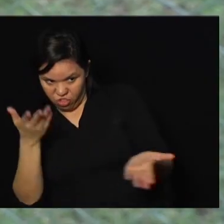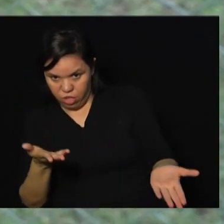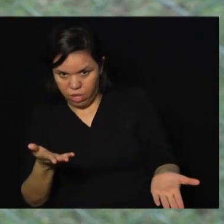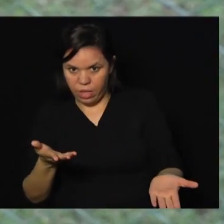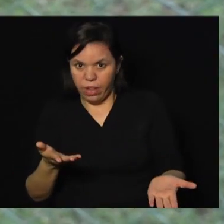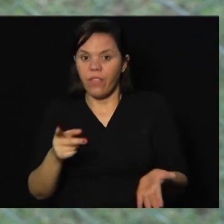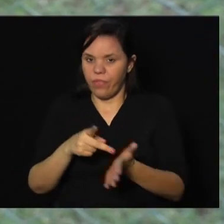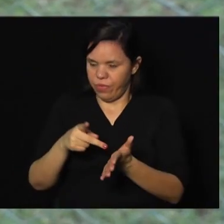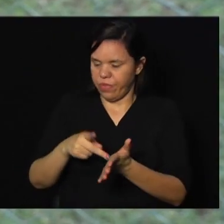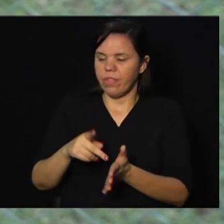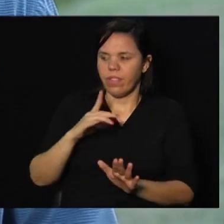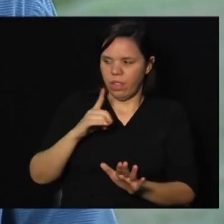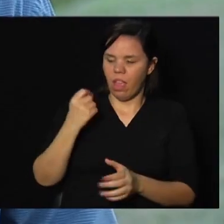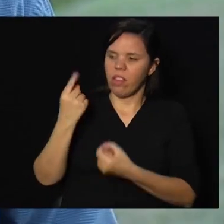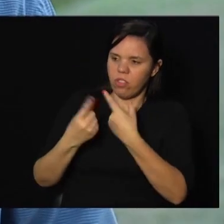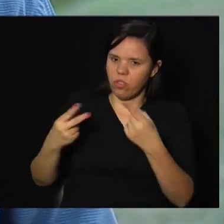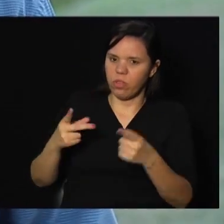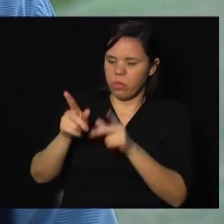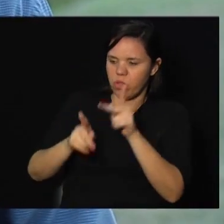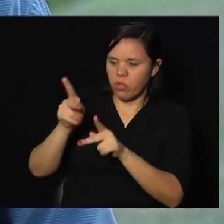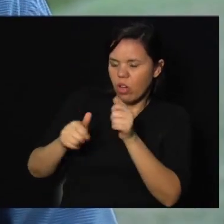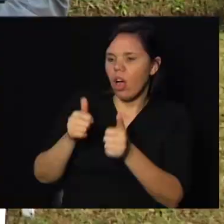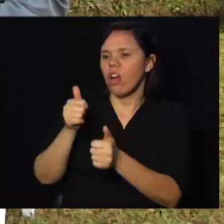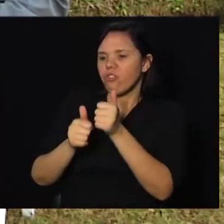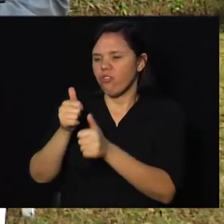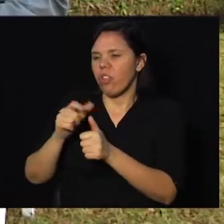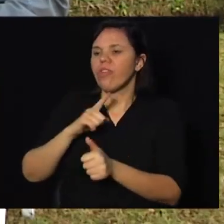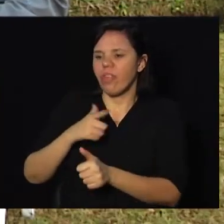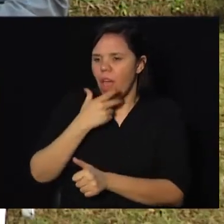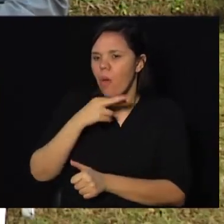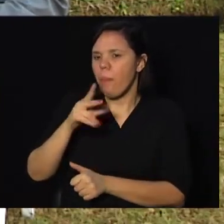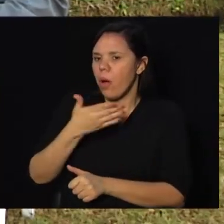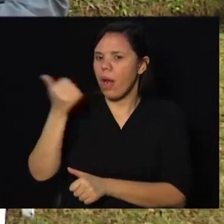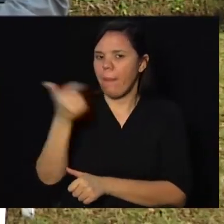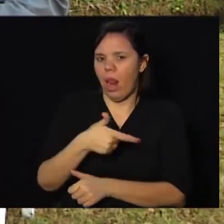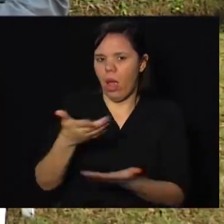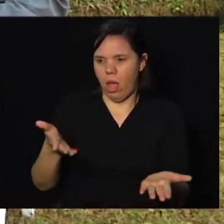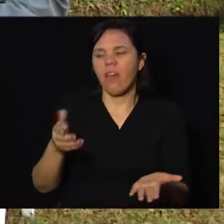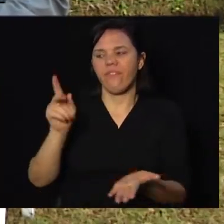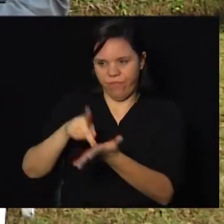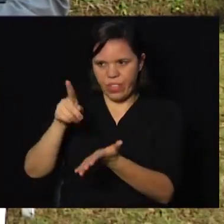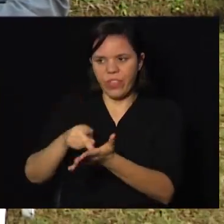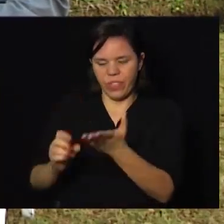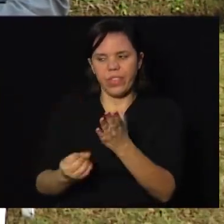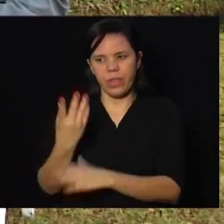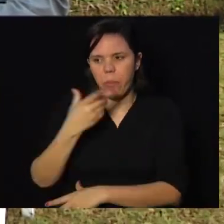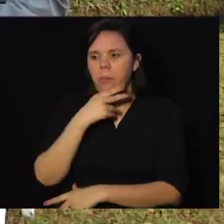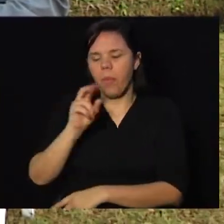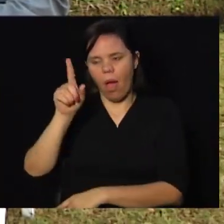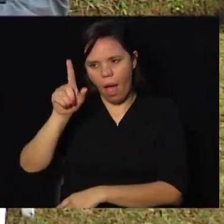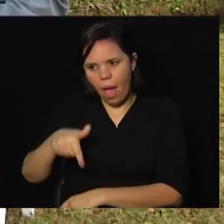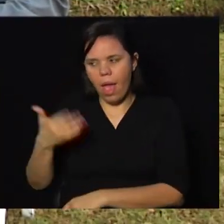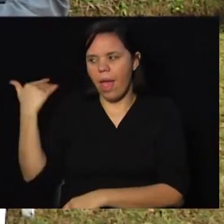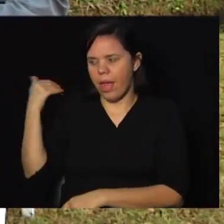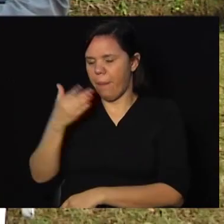tem um irmão que era melhor que ele, mas de fato o meu irmão era melhor, entendeu? Eu